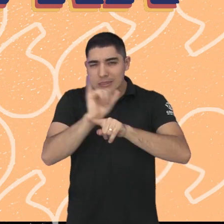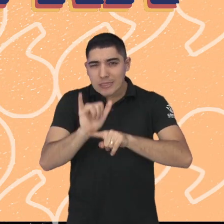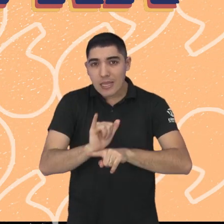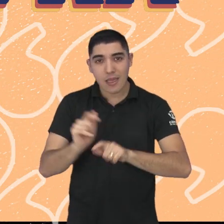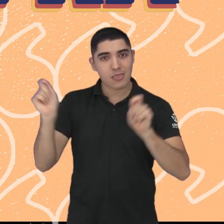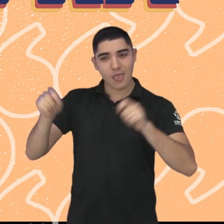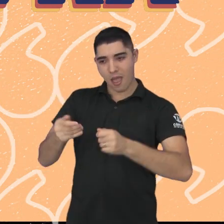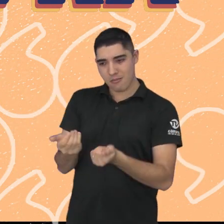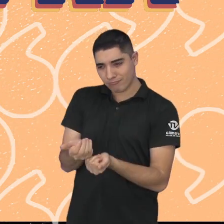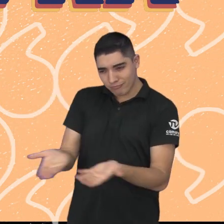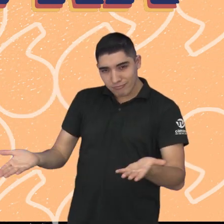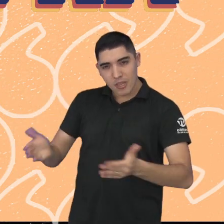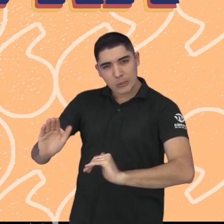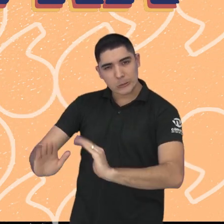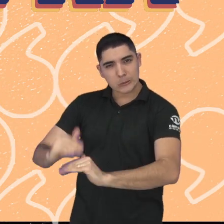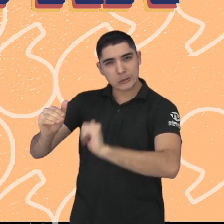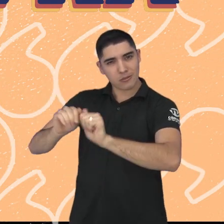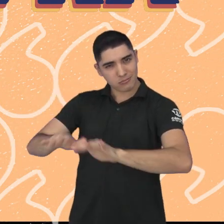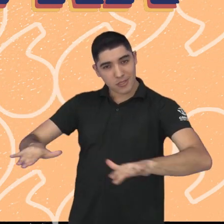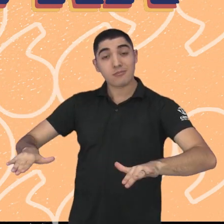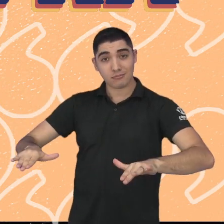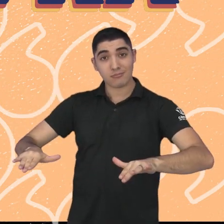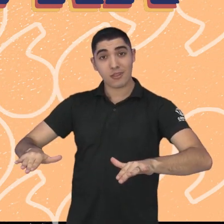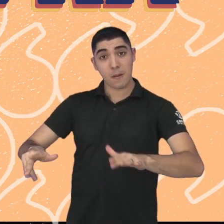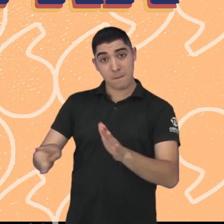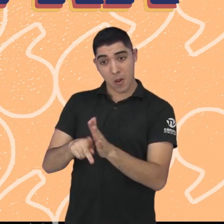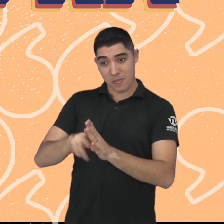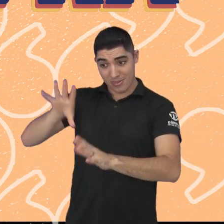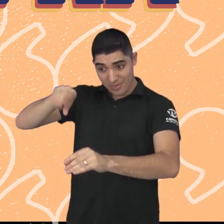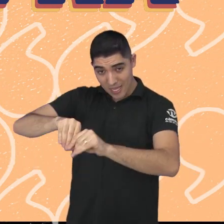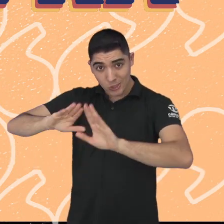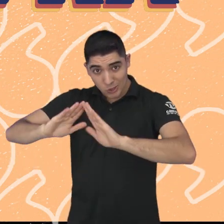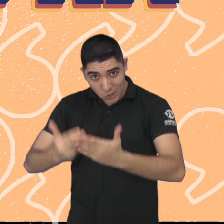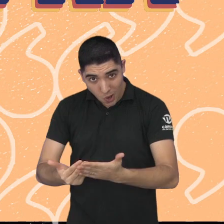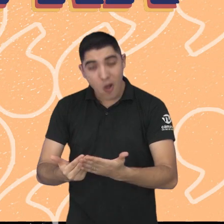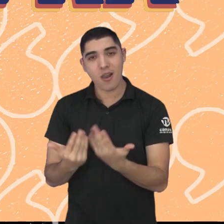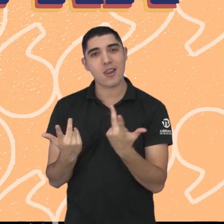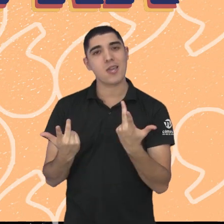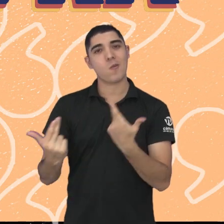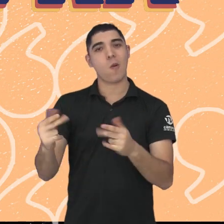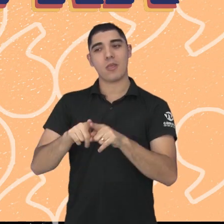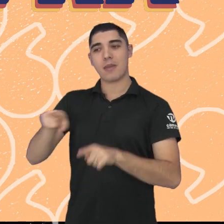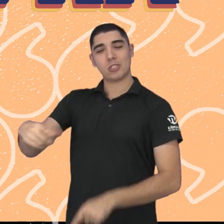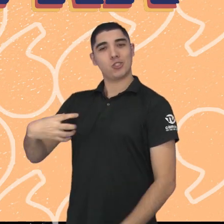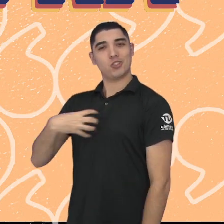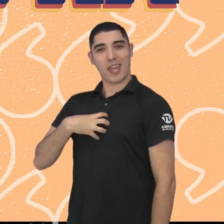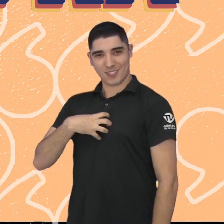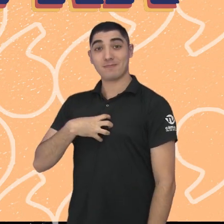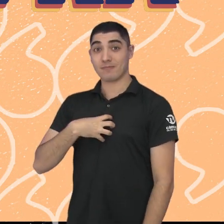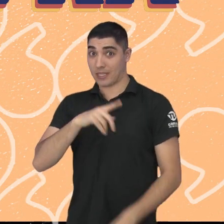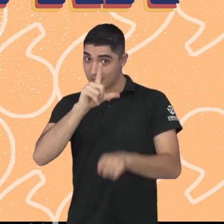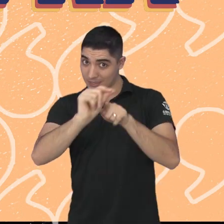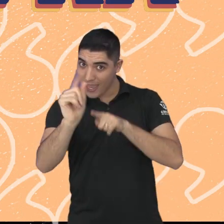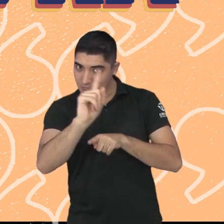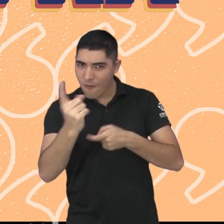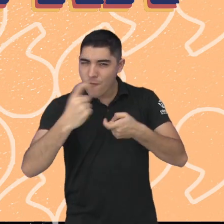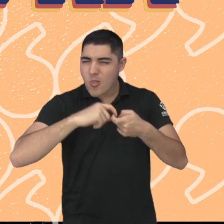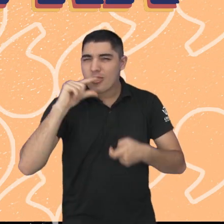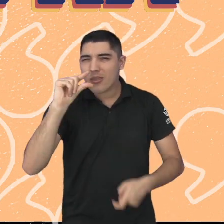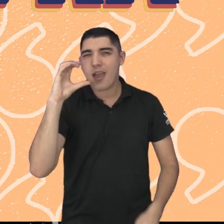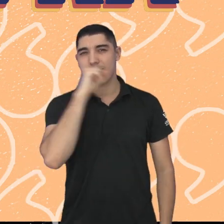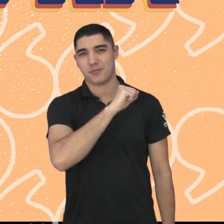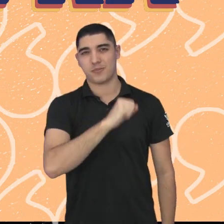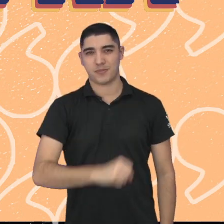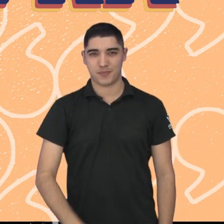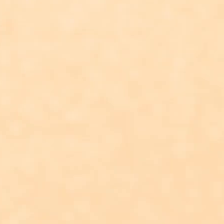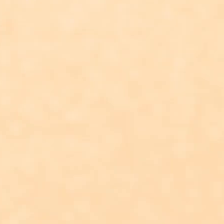ferramentas poderosas para o desenvolvimento infantil, tanto nas rotinas escolares como na personalidade. Não saia daí, é